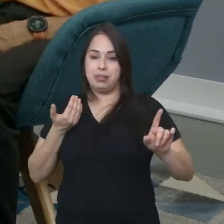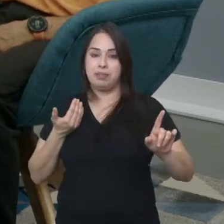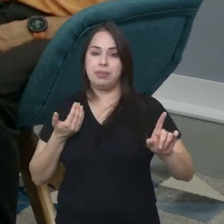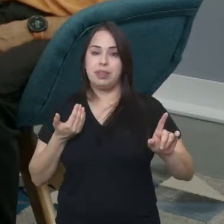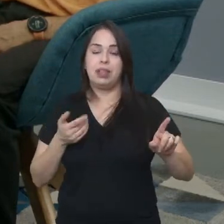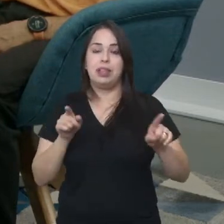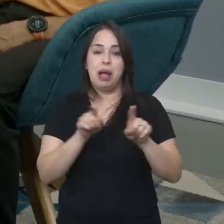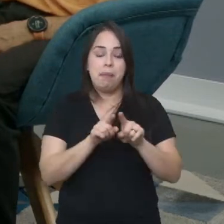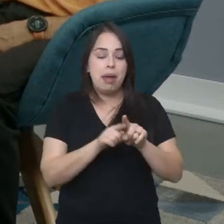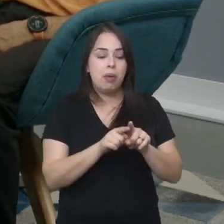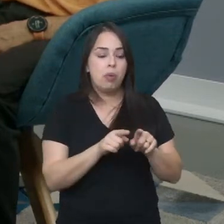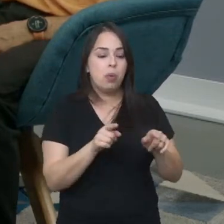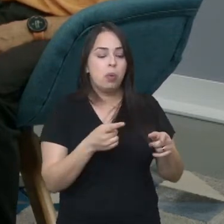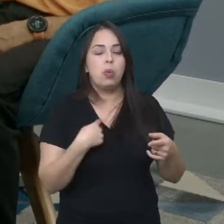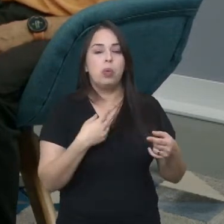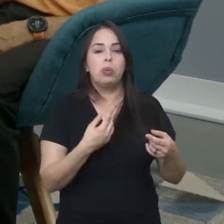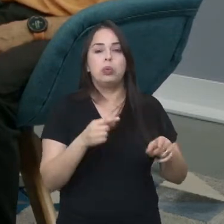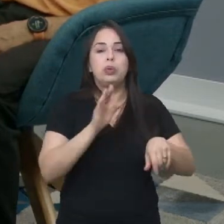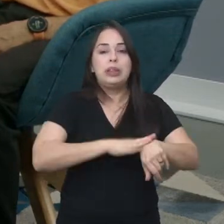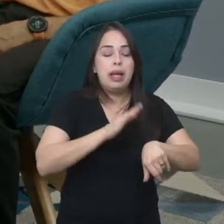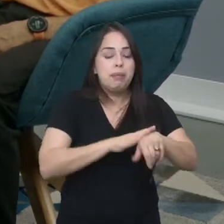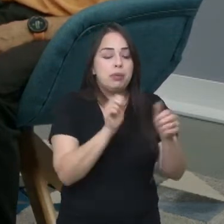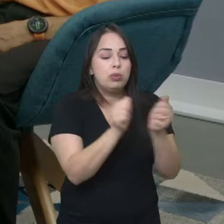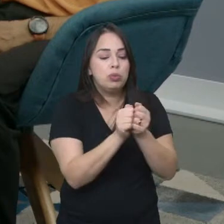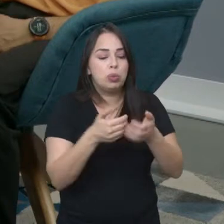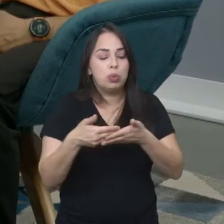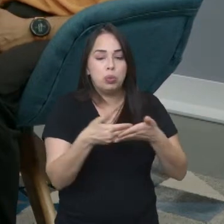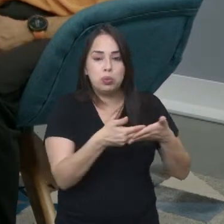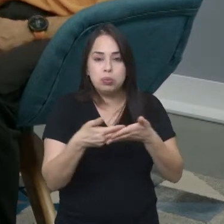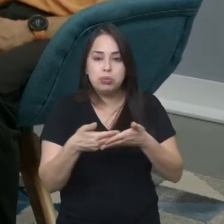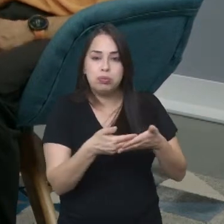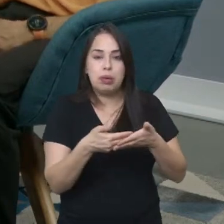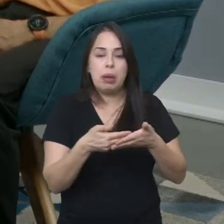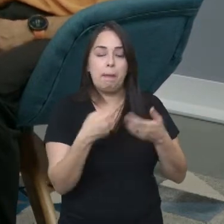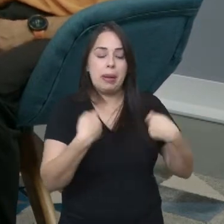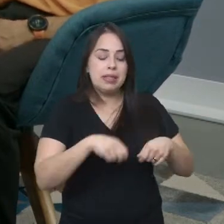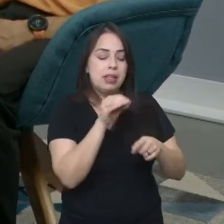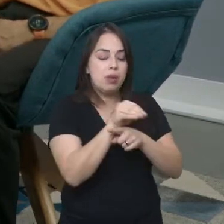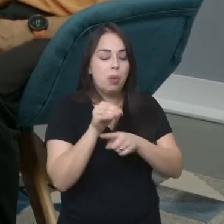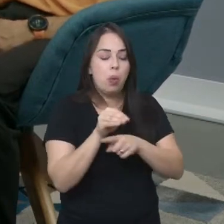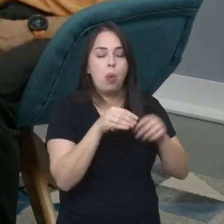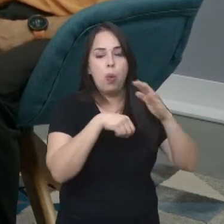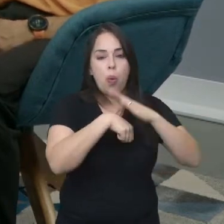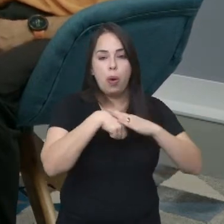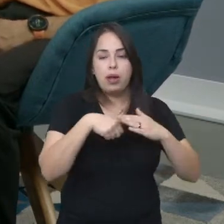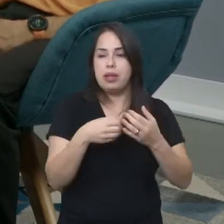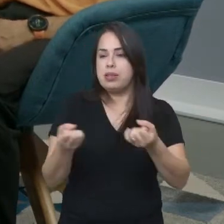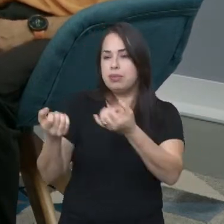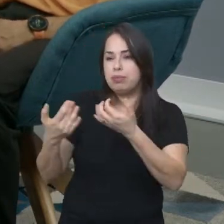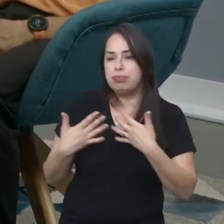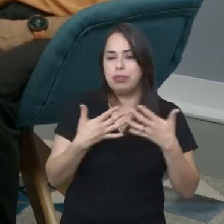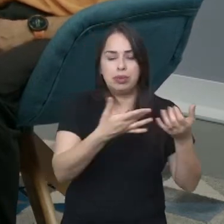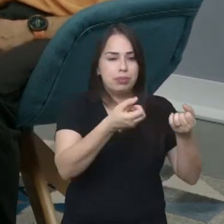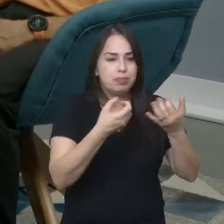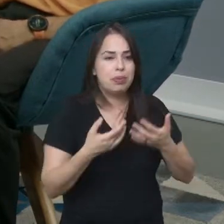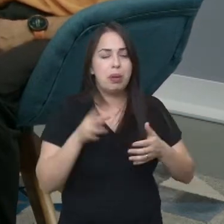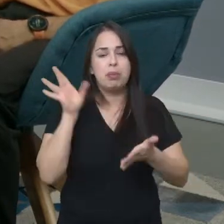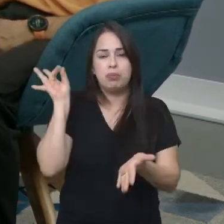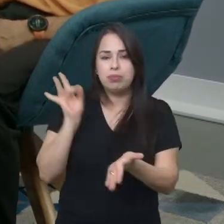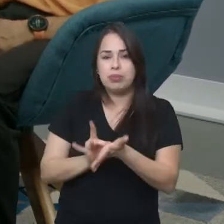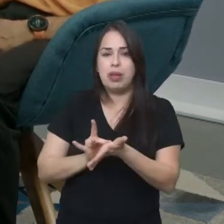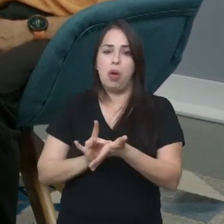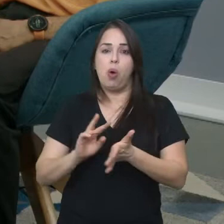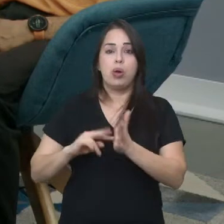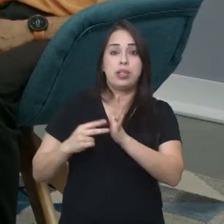que as crianças elas sejam respaldadas de todo o cuidado, carinho. Eu queria que vocês falassem um pouquinho, de fato, o que